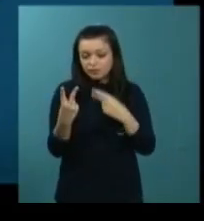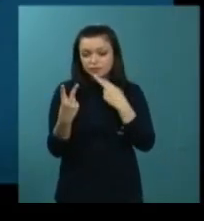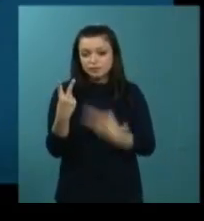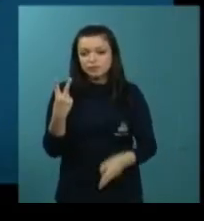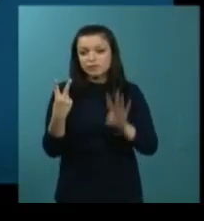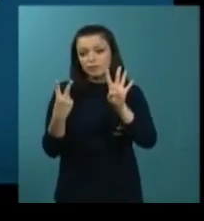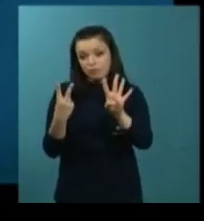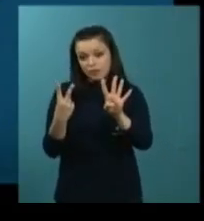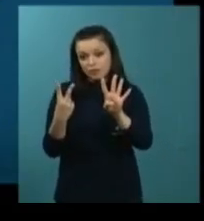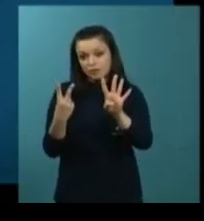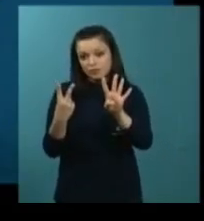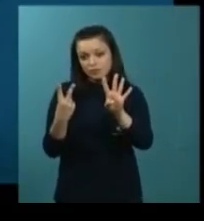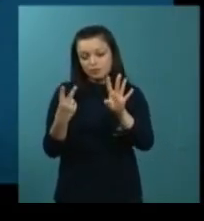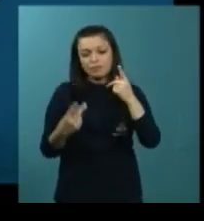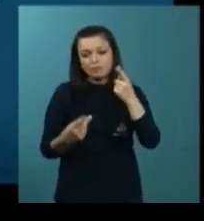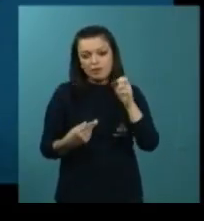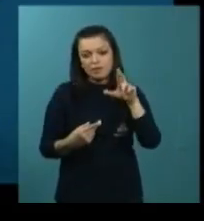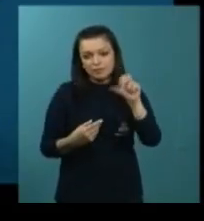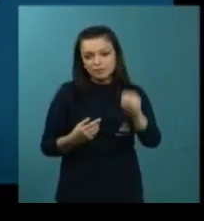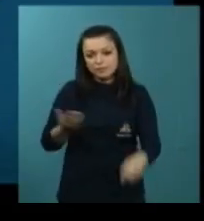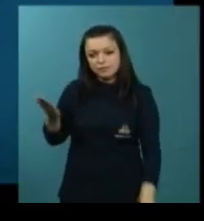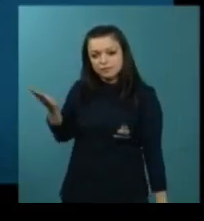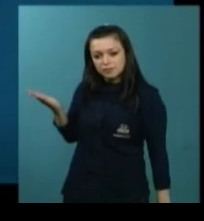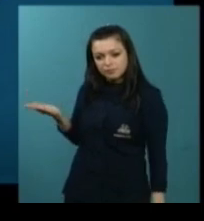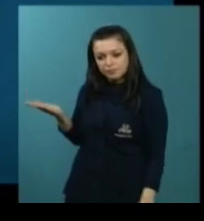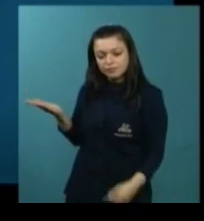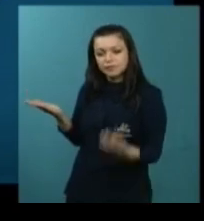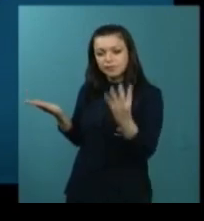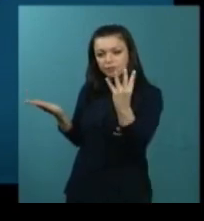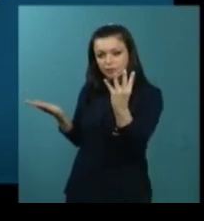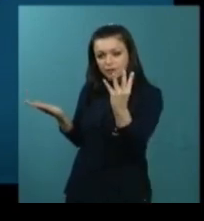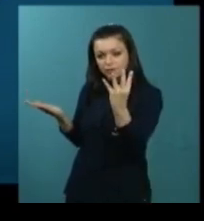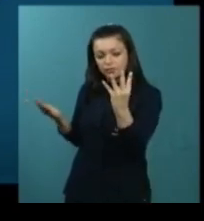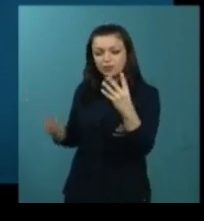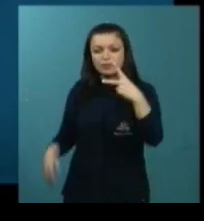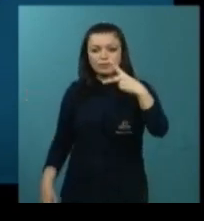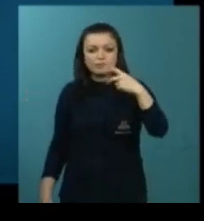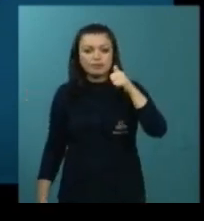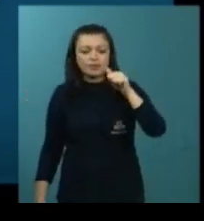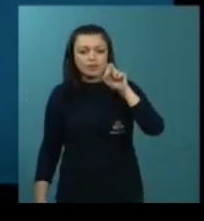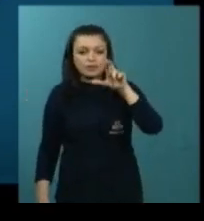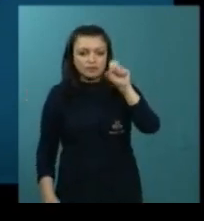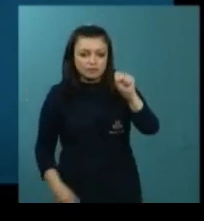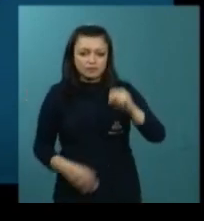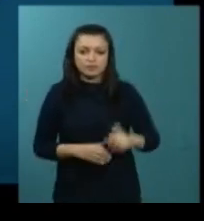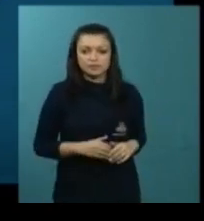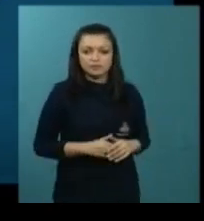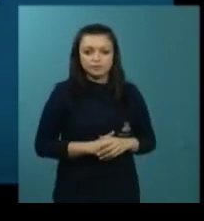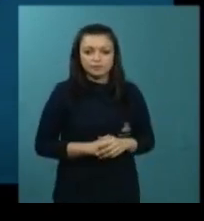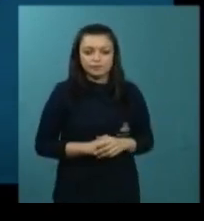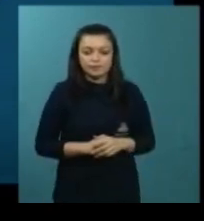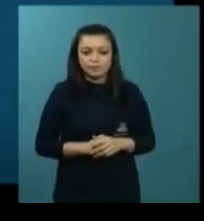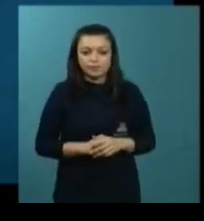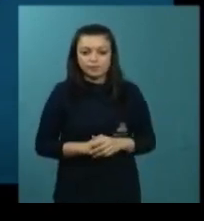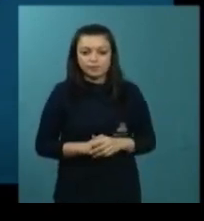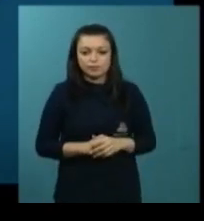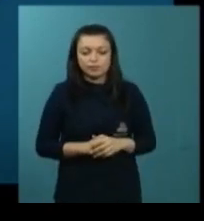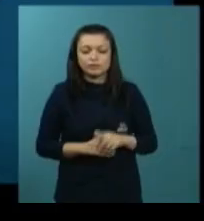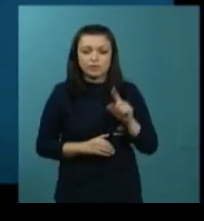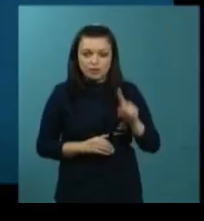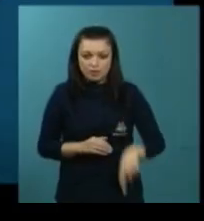2, o produto cartesiano terá 4 elementos, que